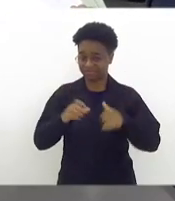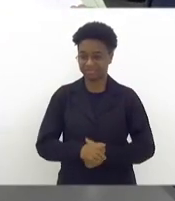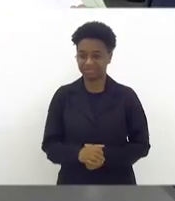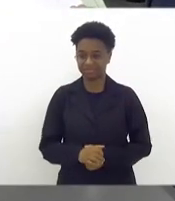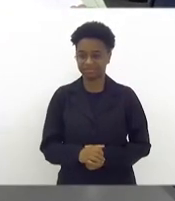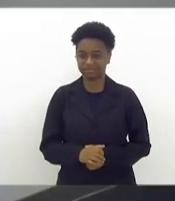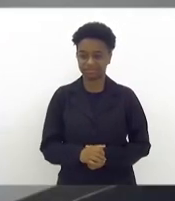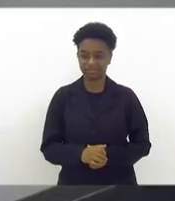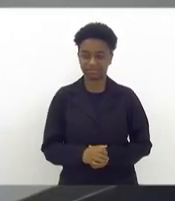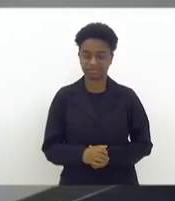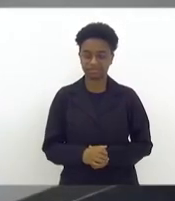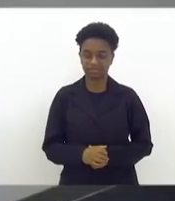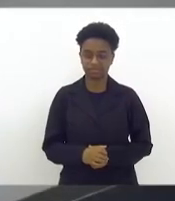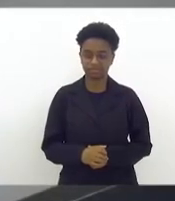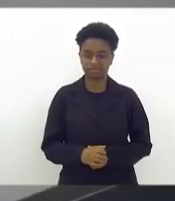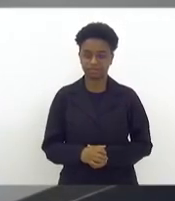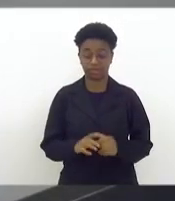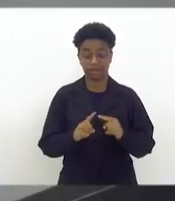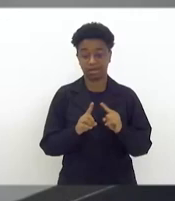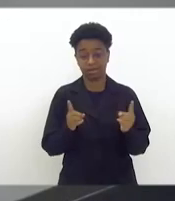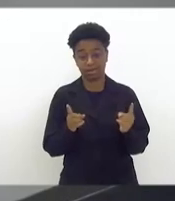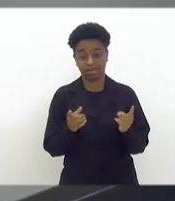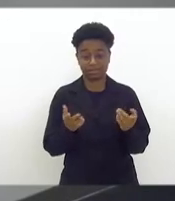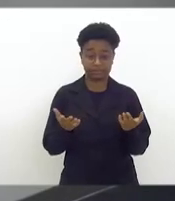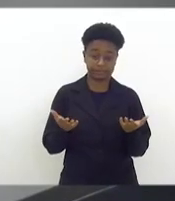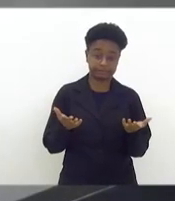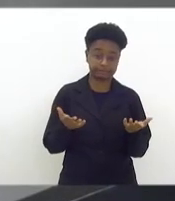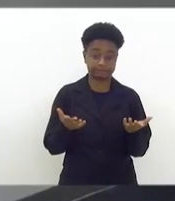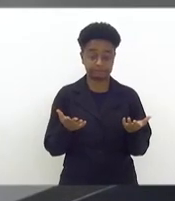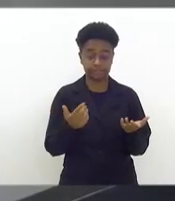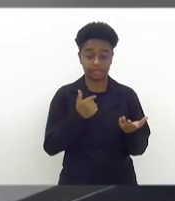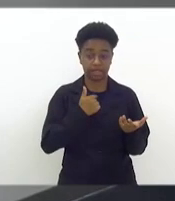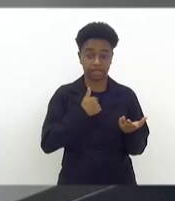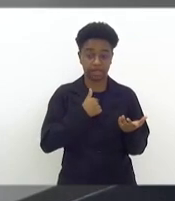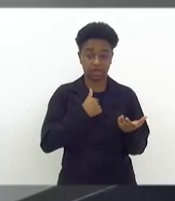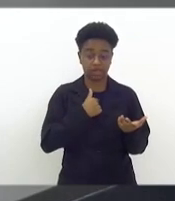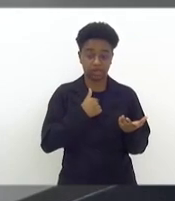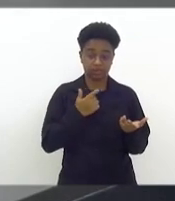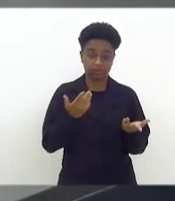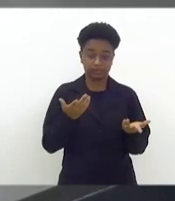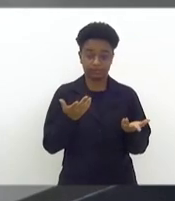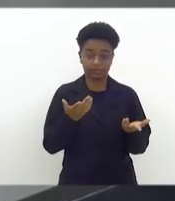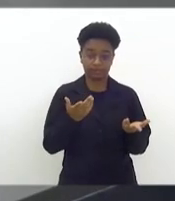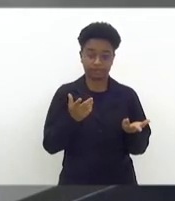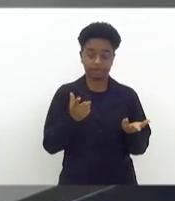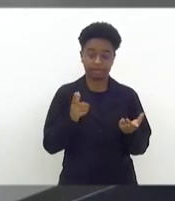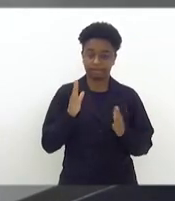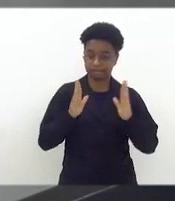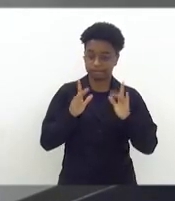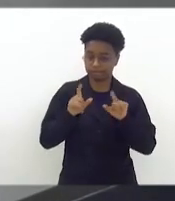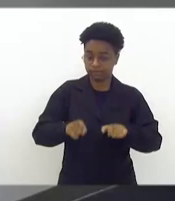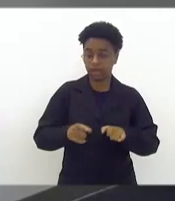Agora, mais uma vez, quem sou eu, e eu acho que, em que pese todo o mandato e a vida pública de